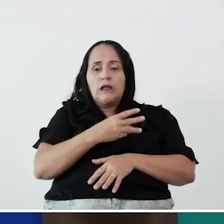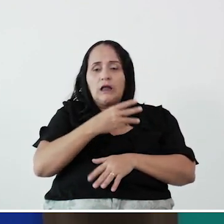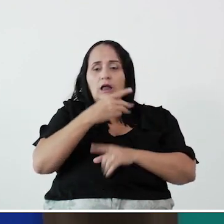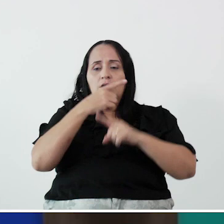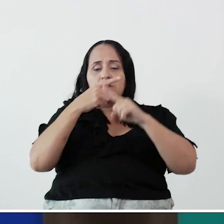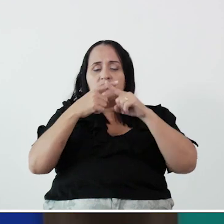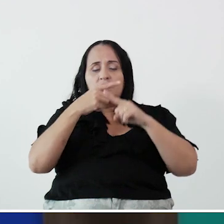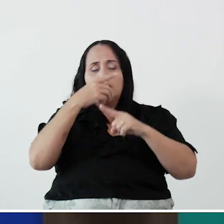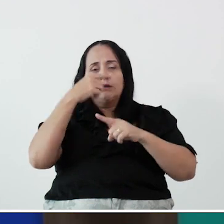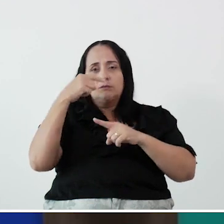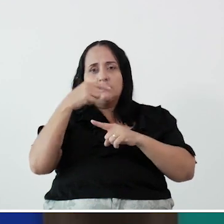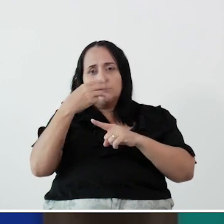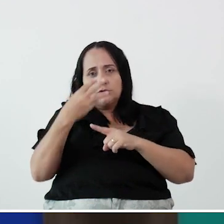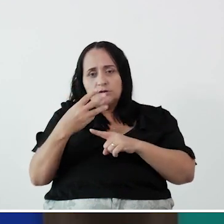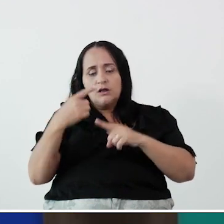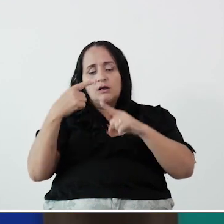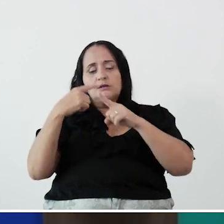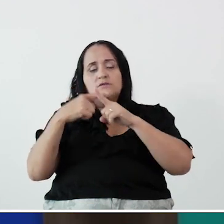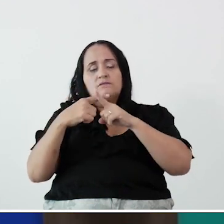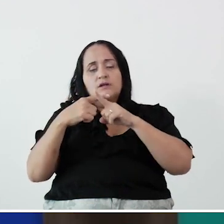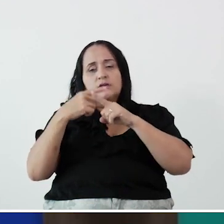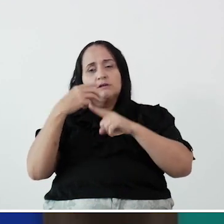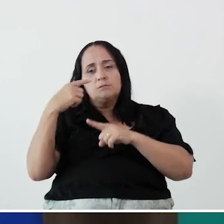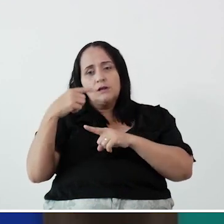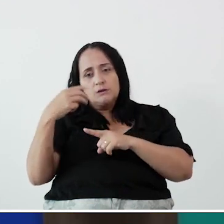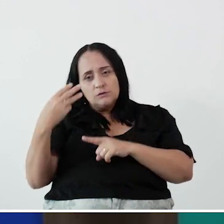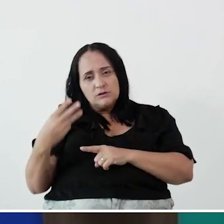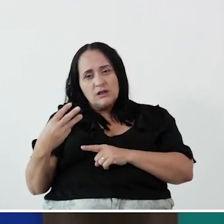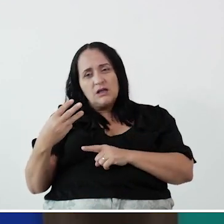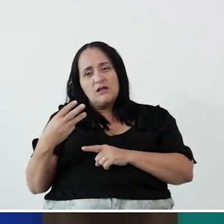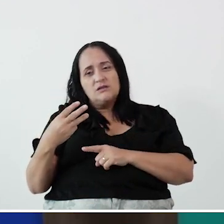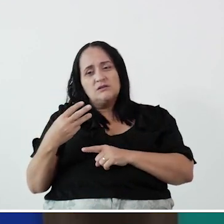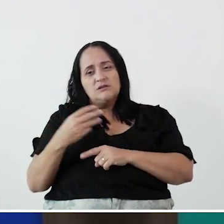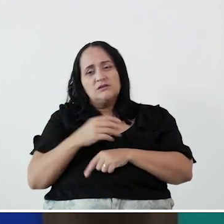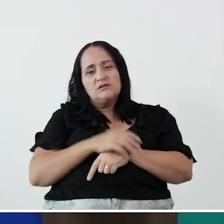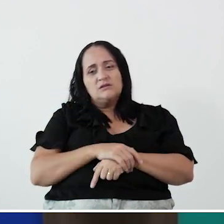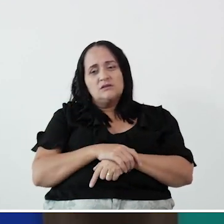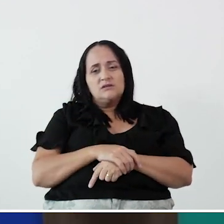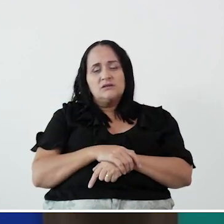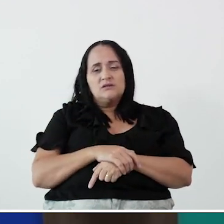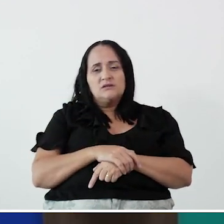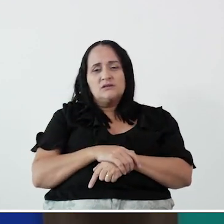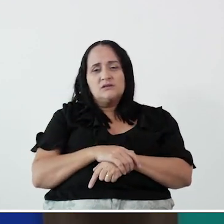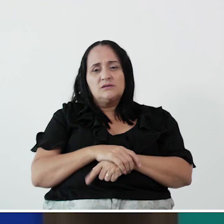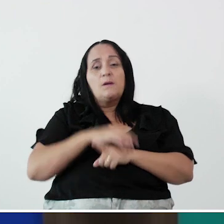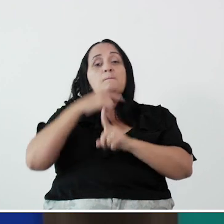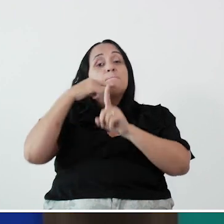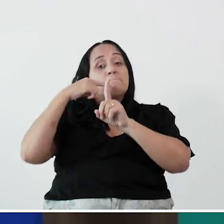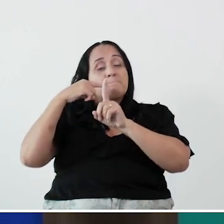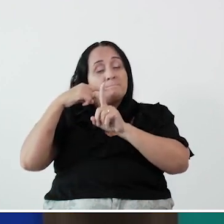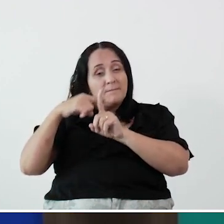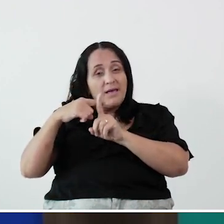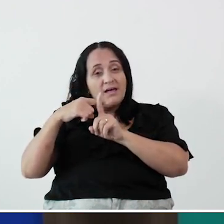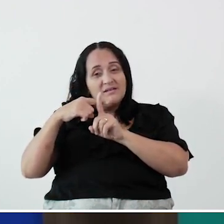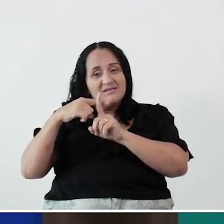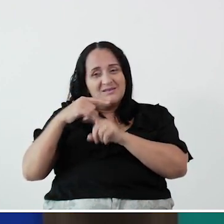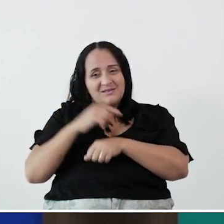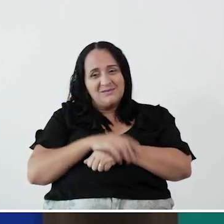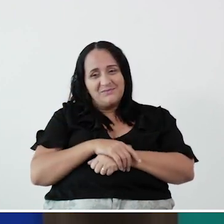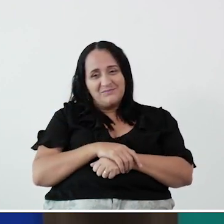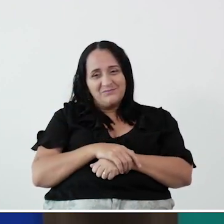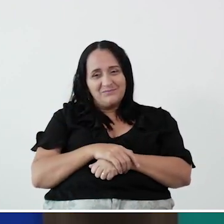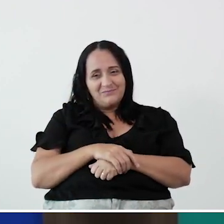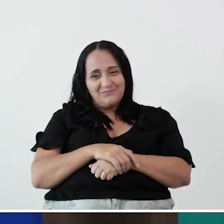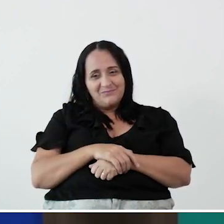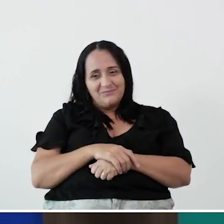nesse joguinho. Menos 3 vezes menos 3, mais 9. Mais 9 vezes menos 3,